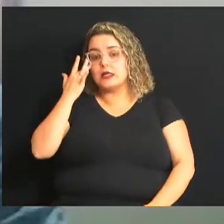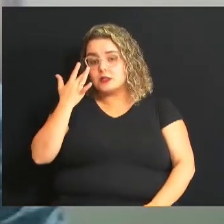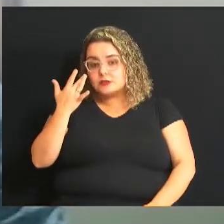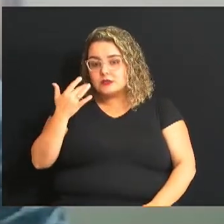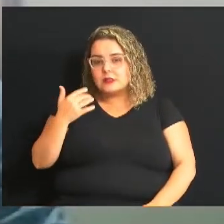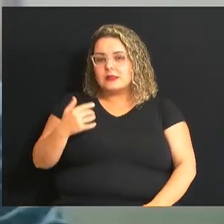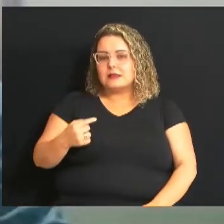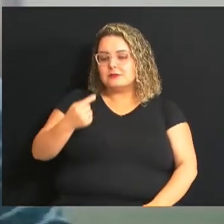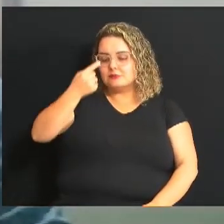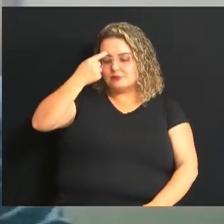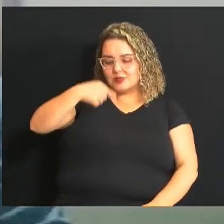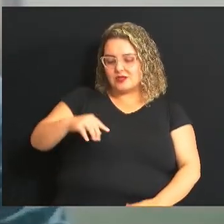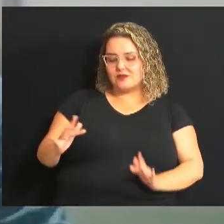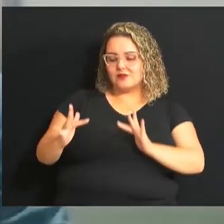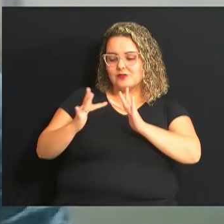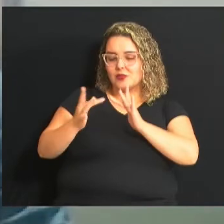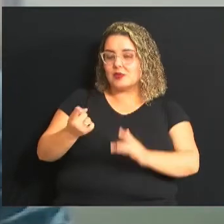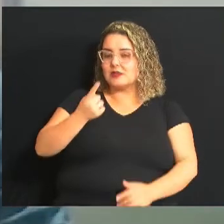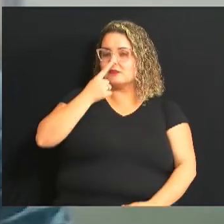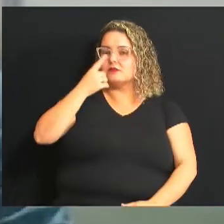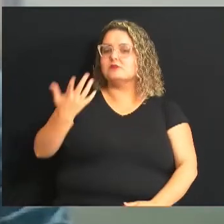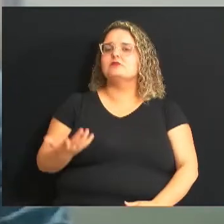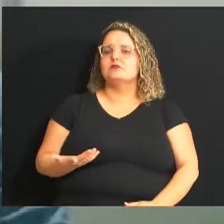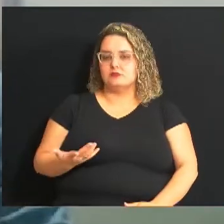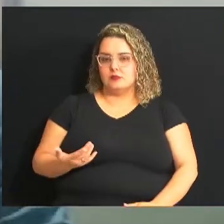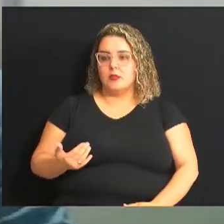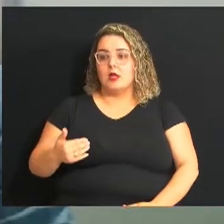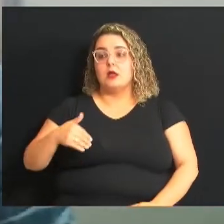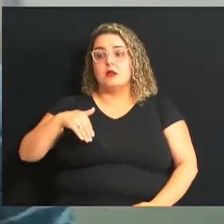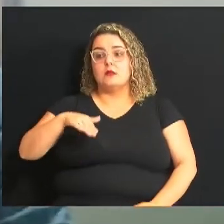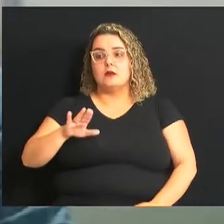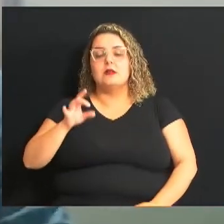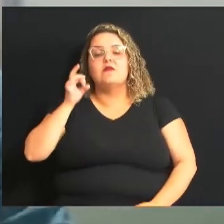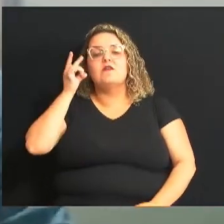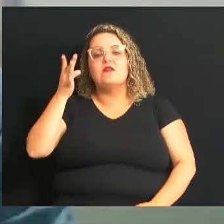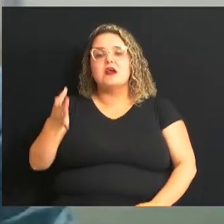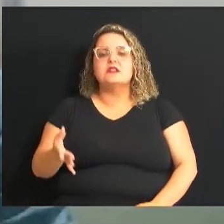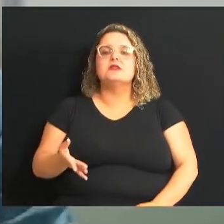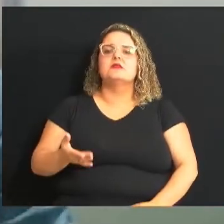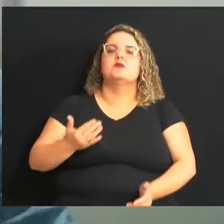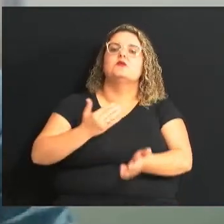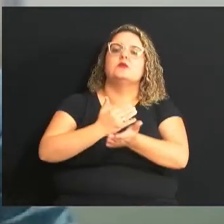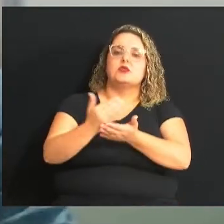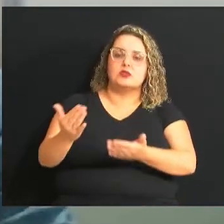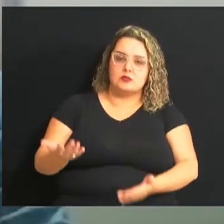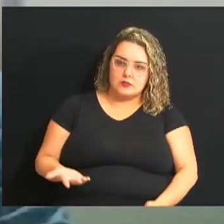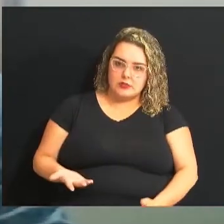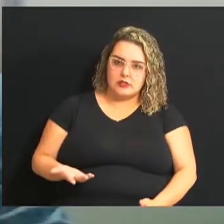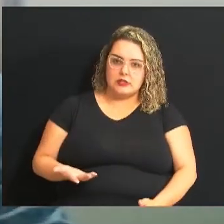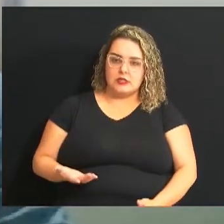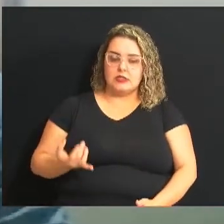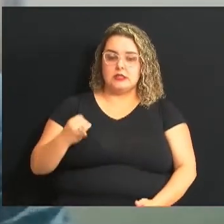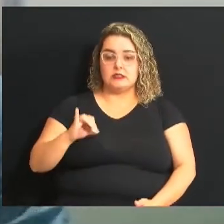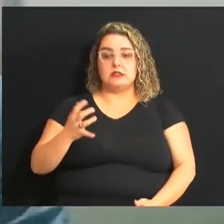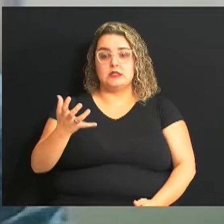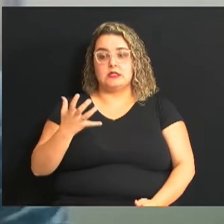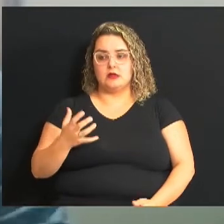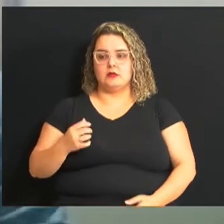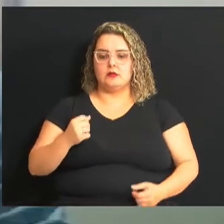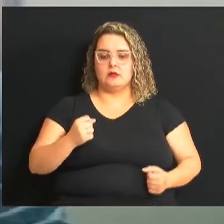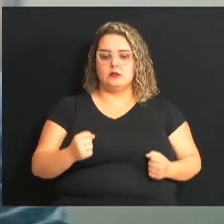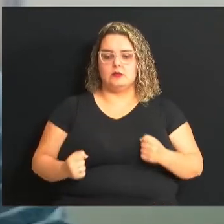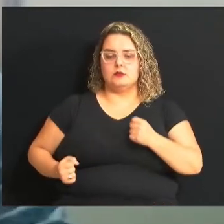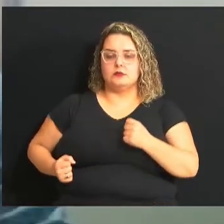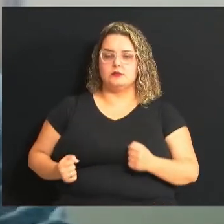seja, aquela que ela admira, é a que vai gerar mais facilidade para ela poder iniciar. Então, se ela quer iniciar por uma caminhada, se ela